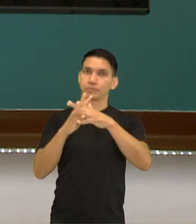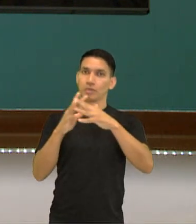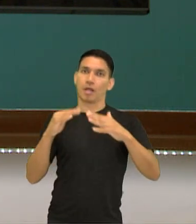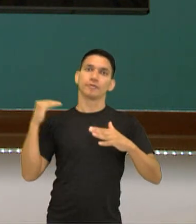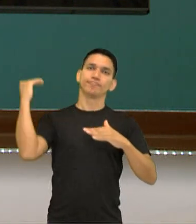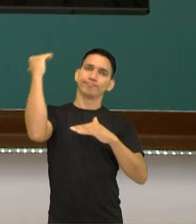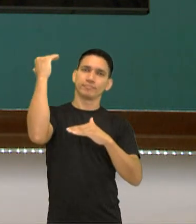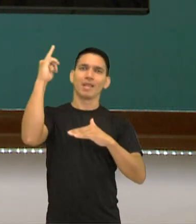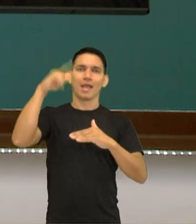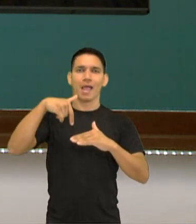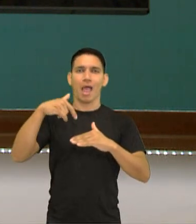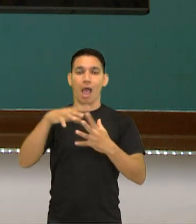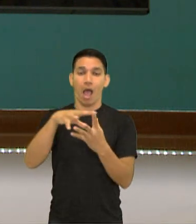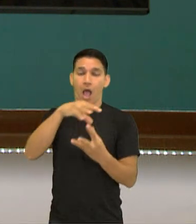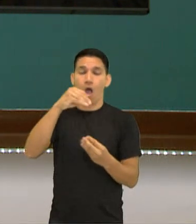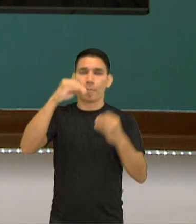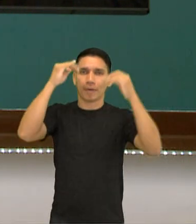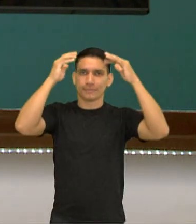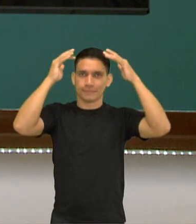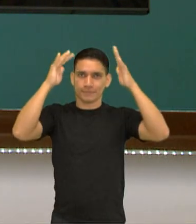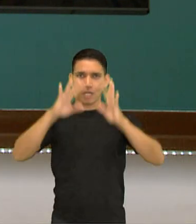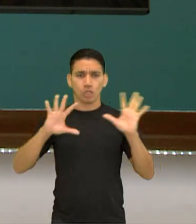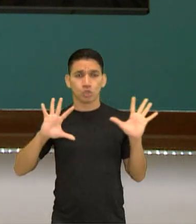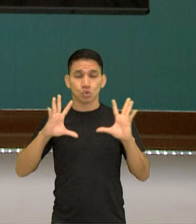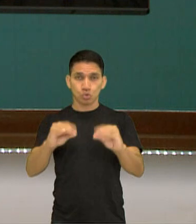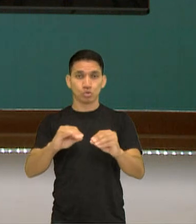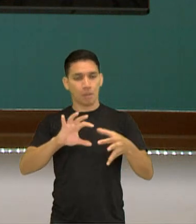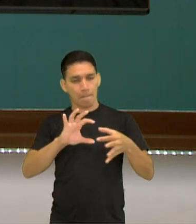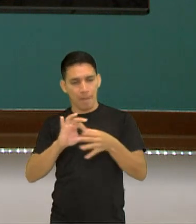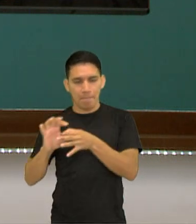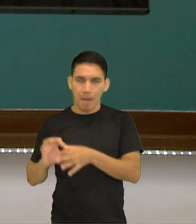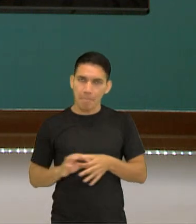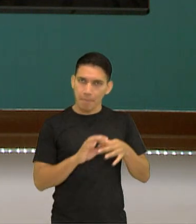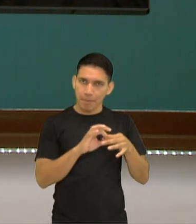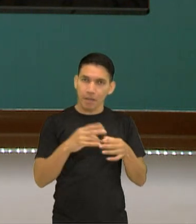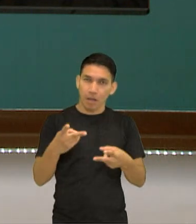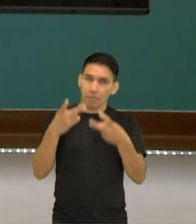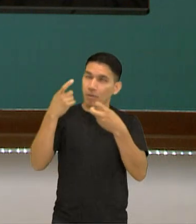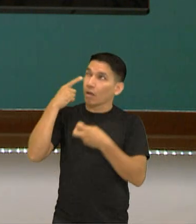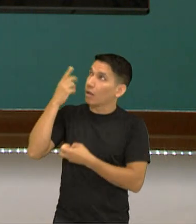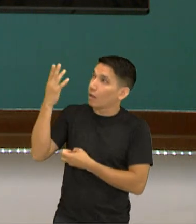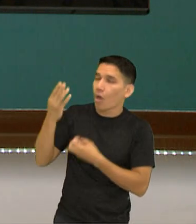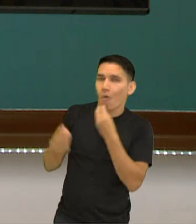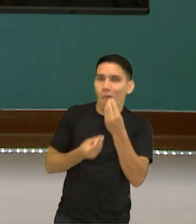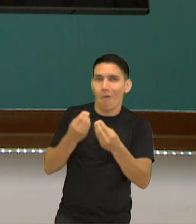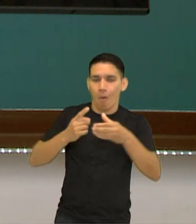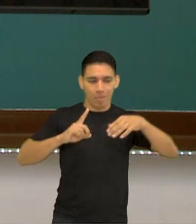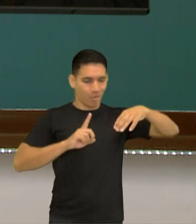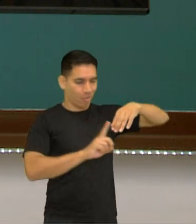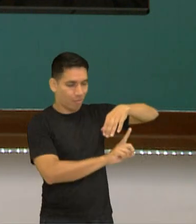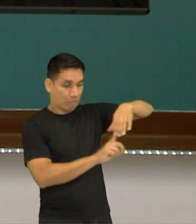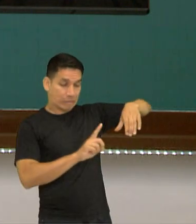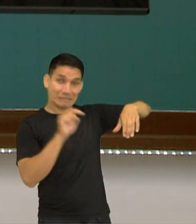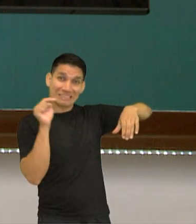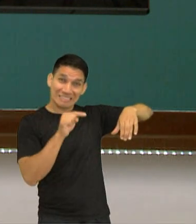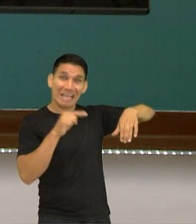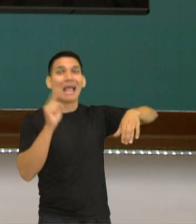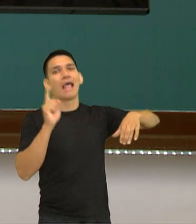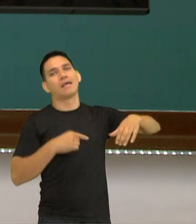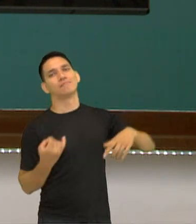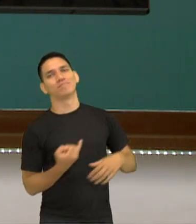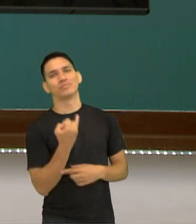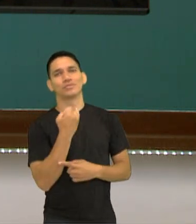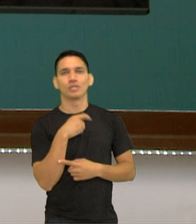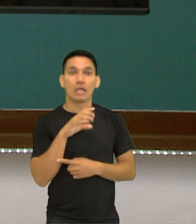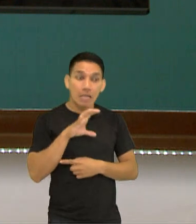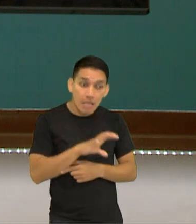tá? Está tudo interligado. Vejam então como o texto da Alegoria da Caverna é tão importante. Com ele a gente